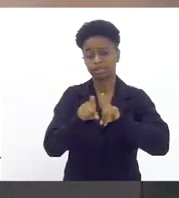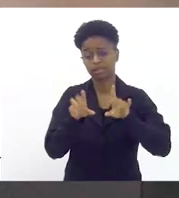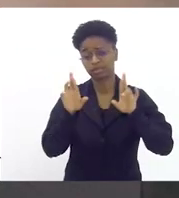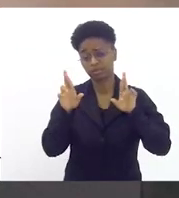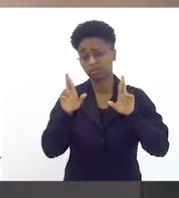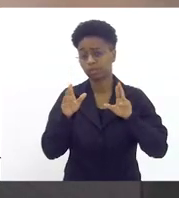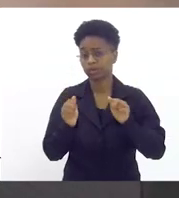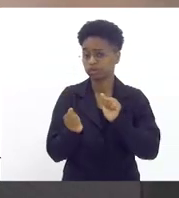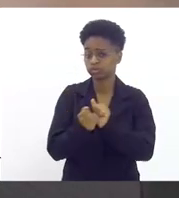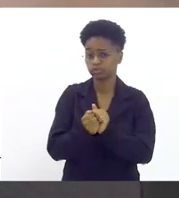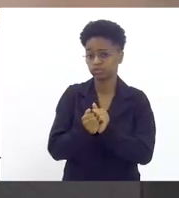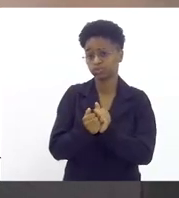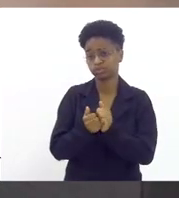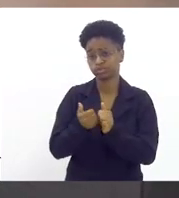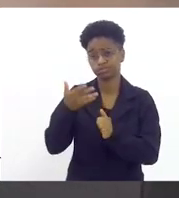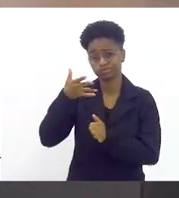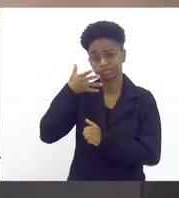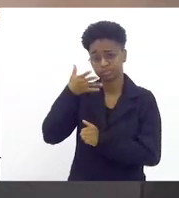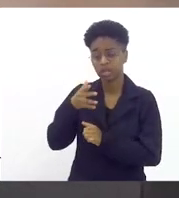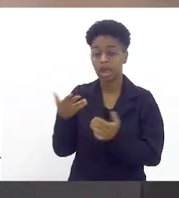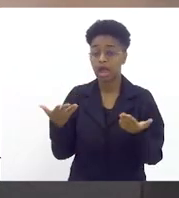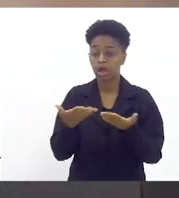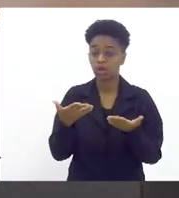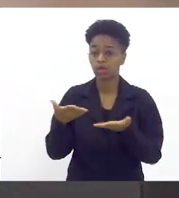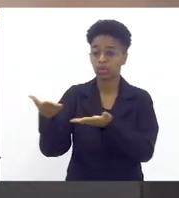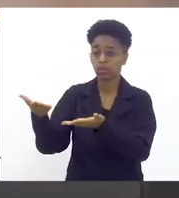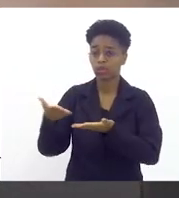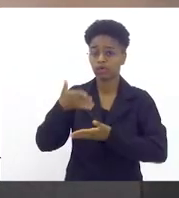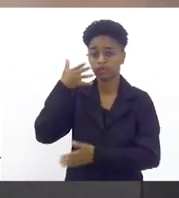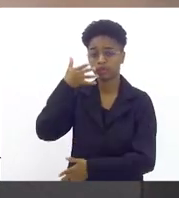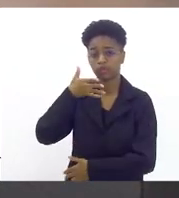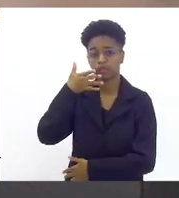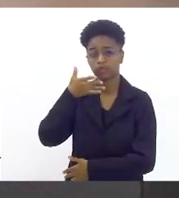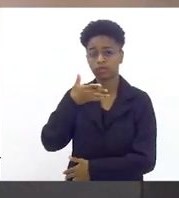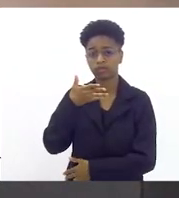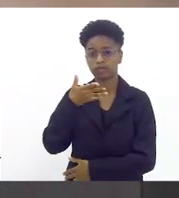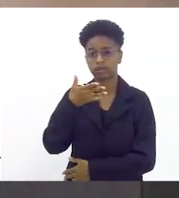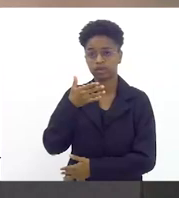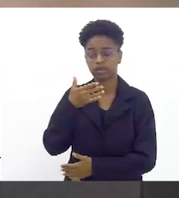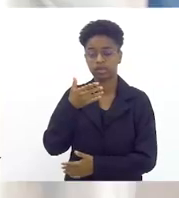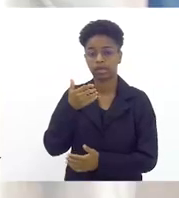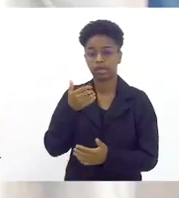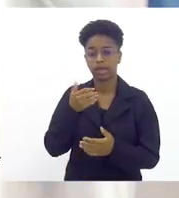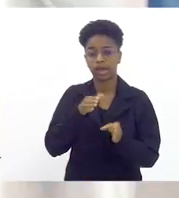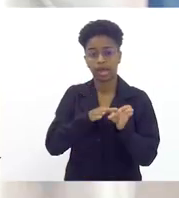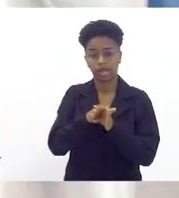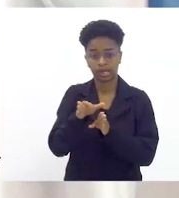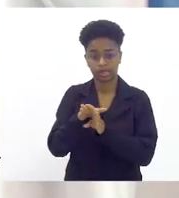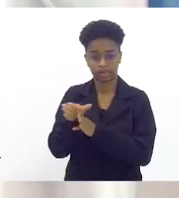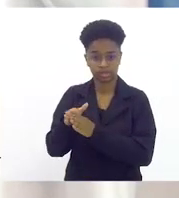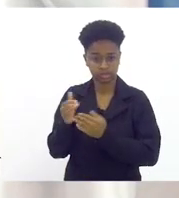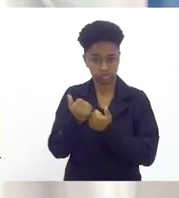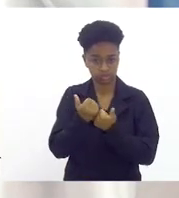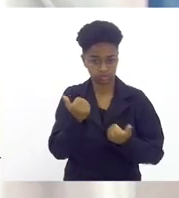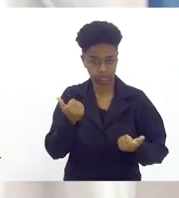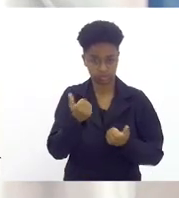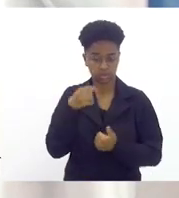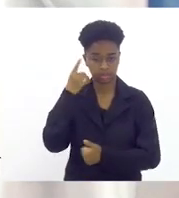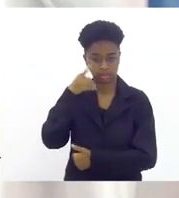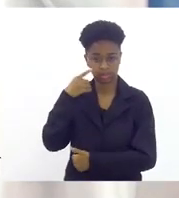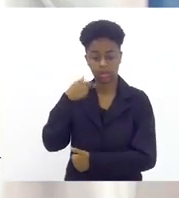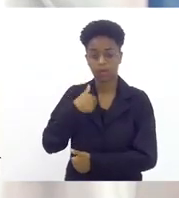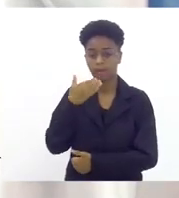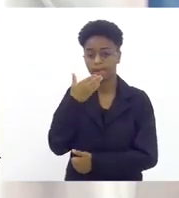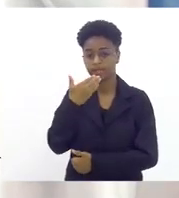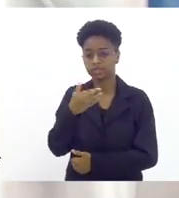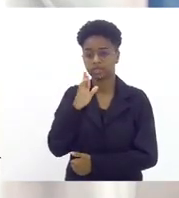também. E agora, passar a palavra para a assessoria dos deputados. Queria pedir para o Ranier vir aqui